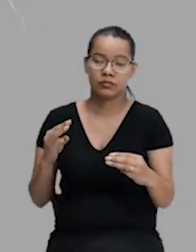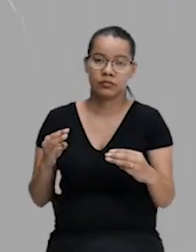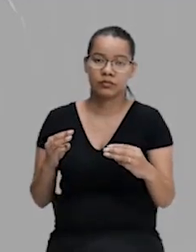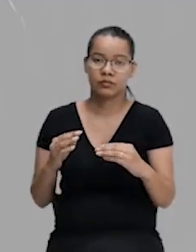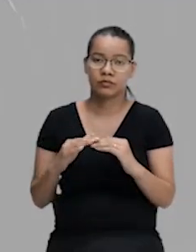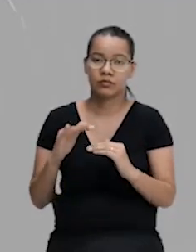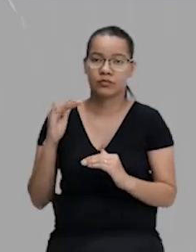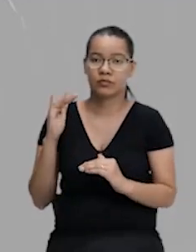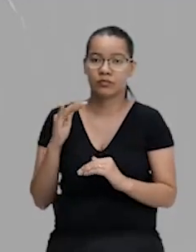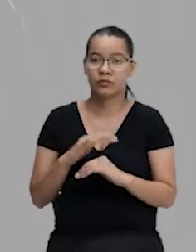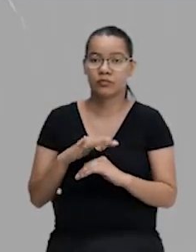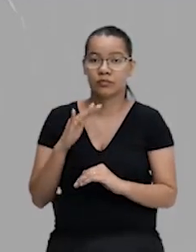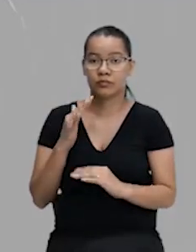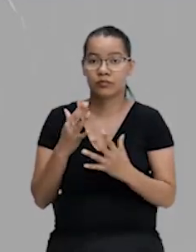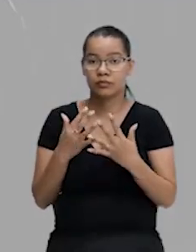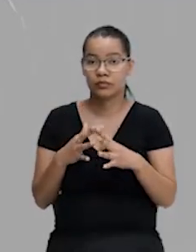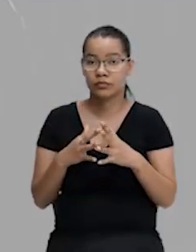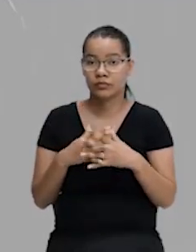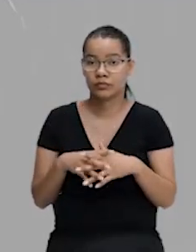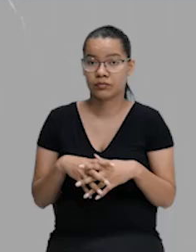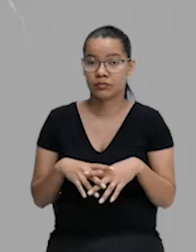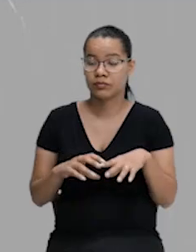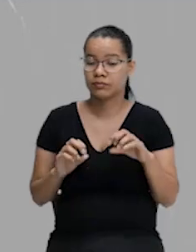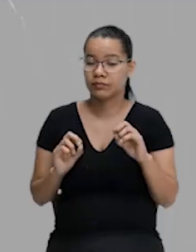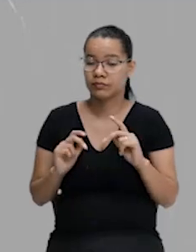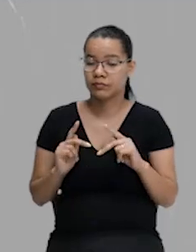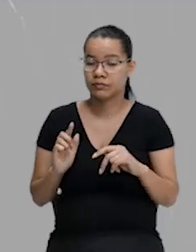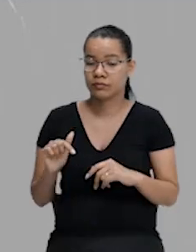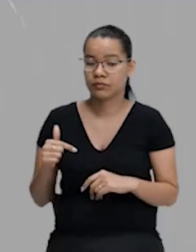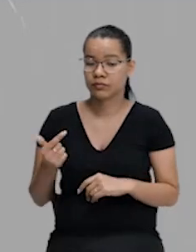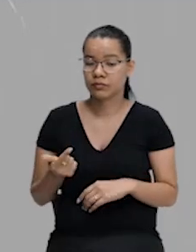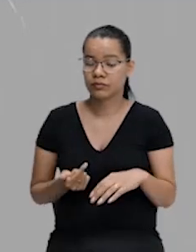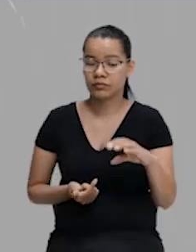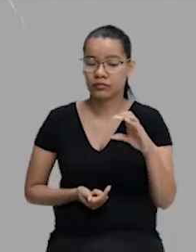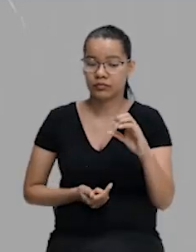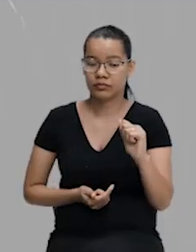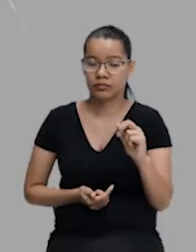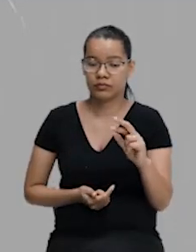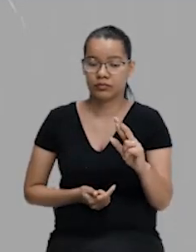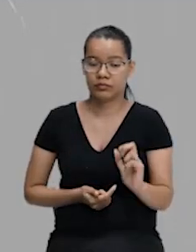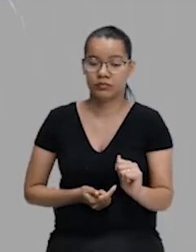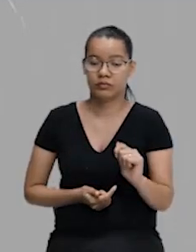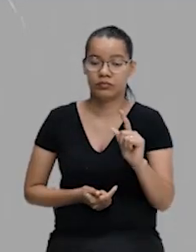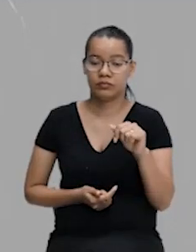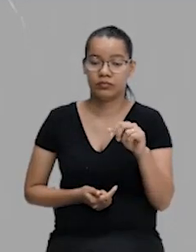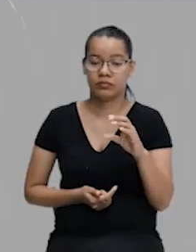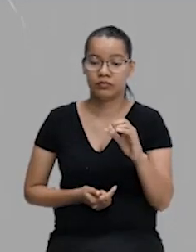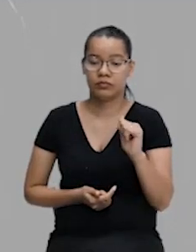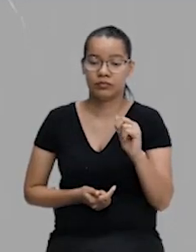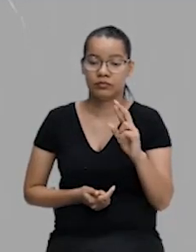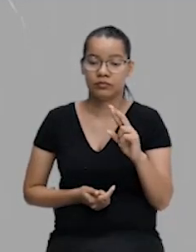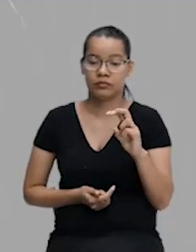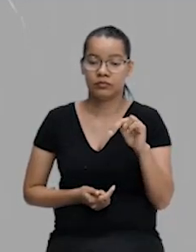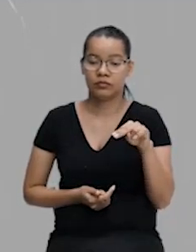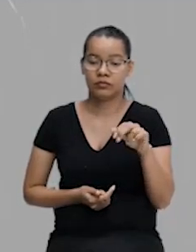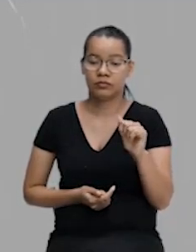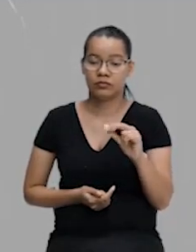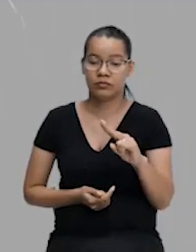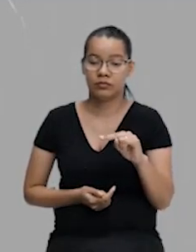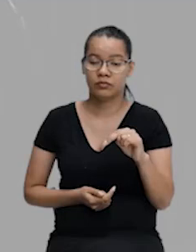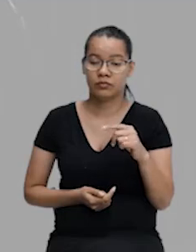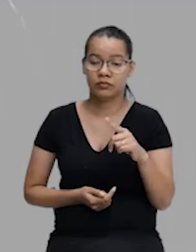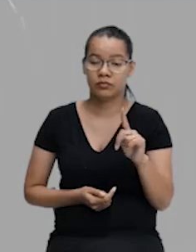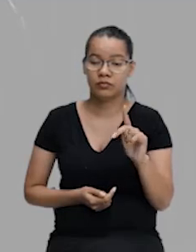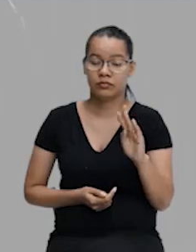mais complexo. Show de bola? Uma outra cera, né, é a cera de carnaúba, certo? Que no fim